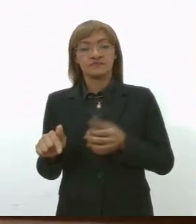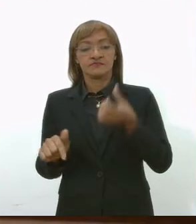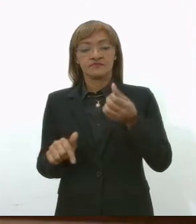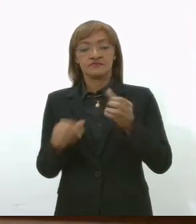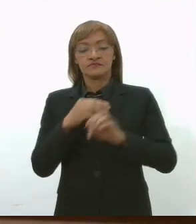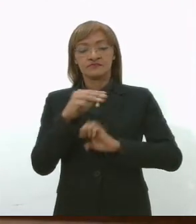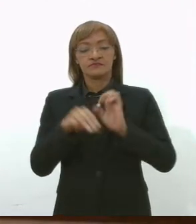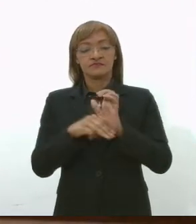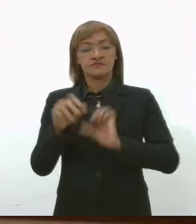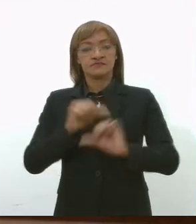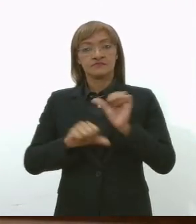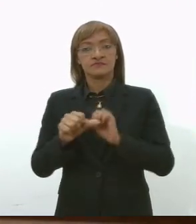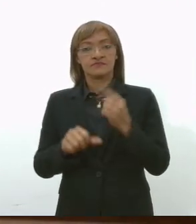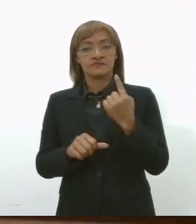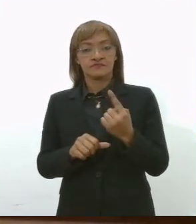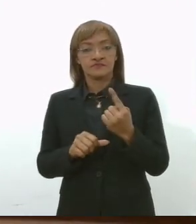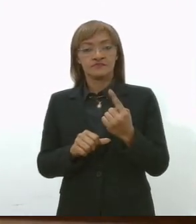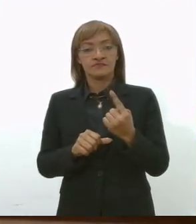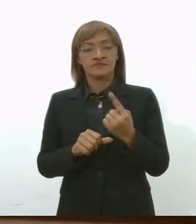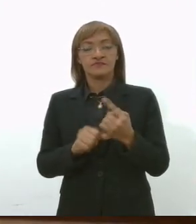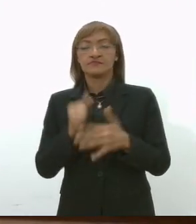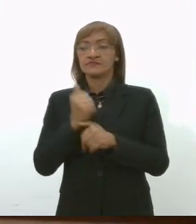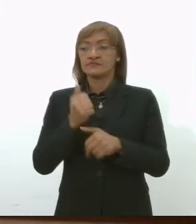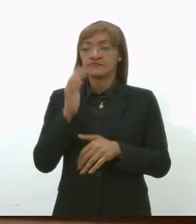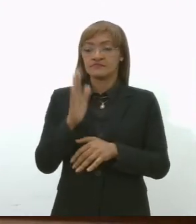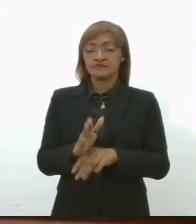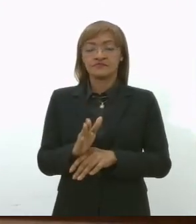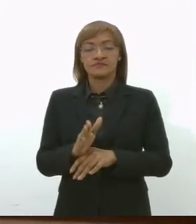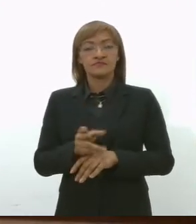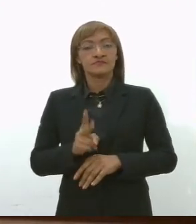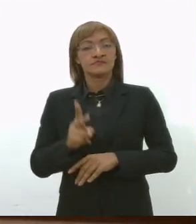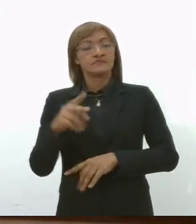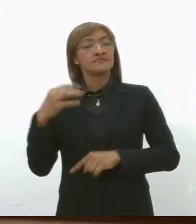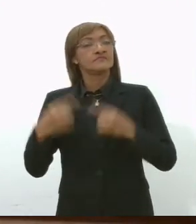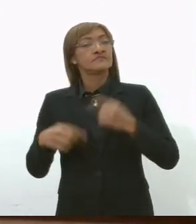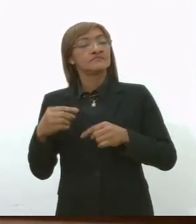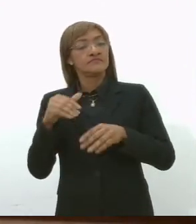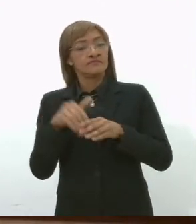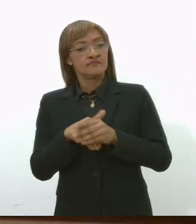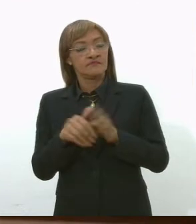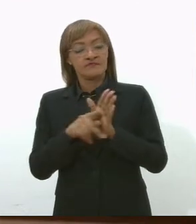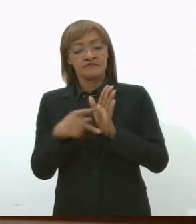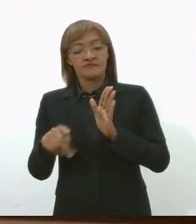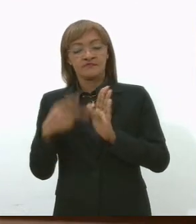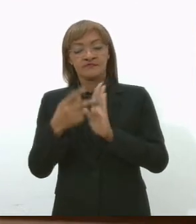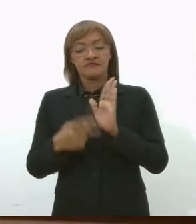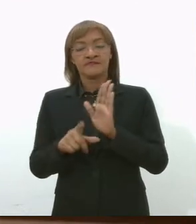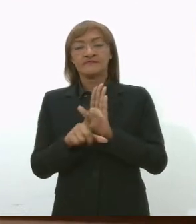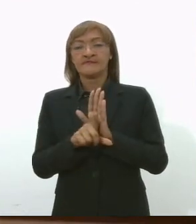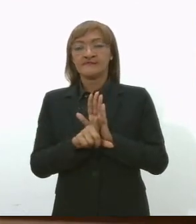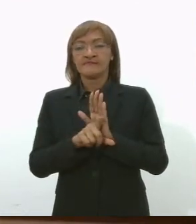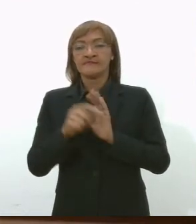modificativas e 1 emenda aditiva. Em seguida, foi colocado em discussão e votação o próprio projeto de lei de número